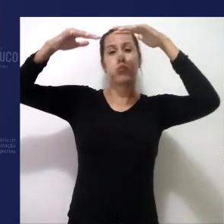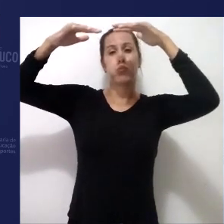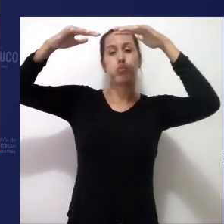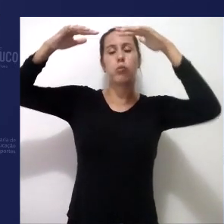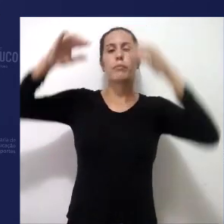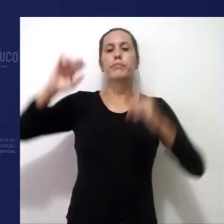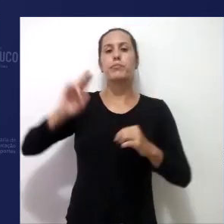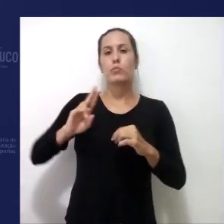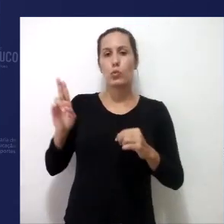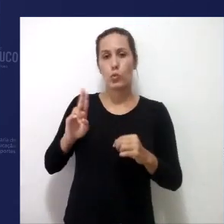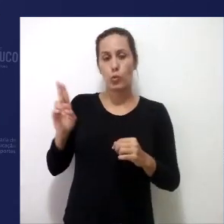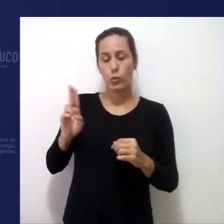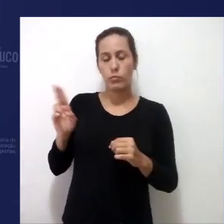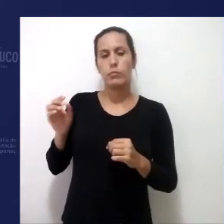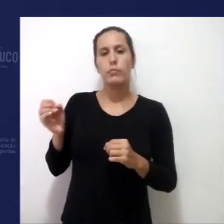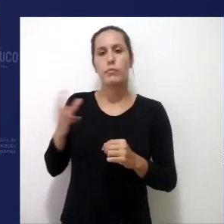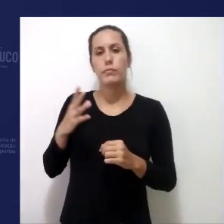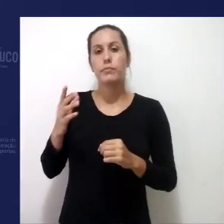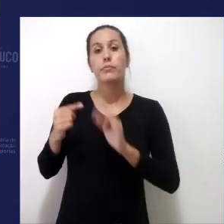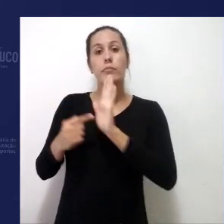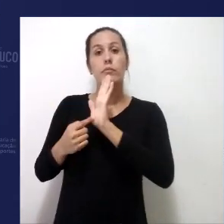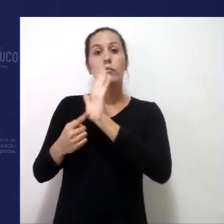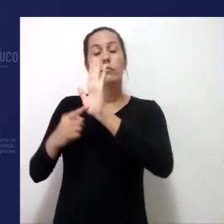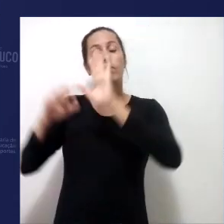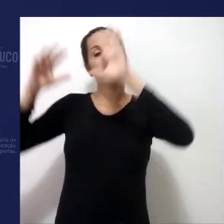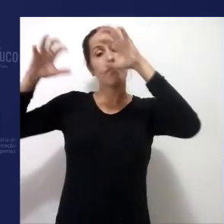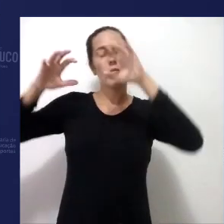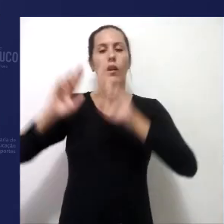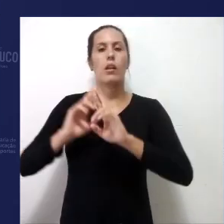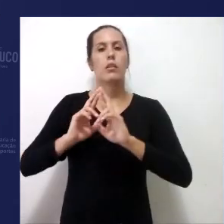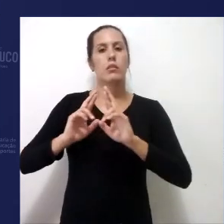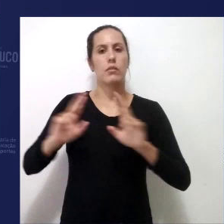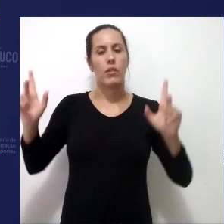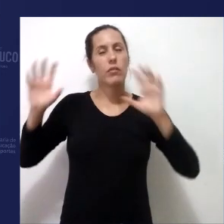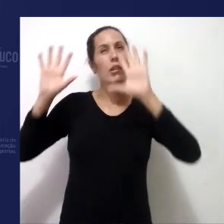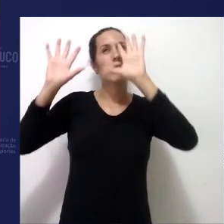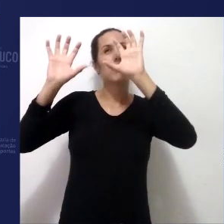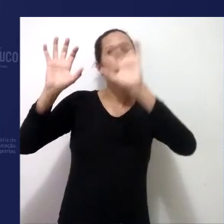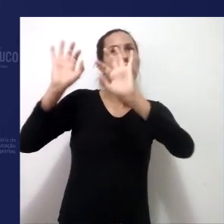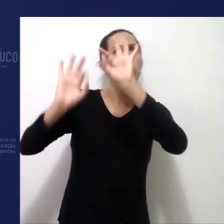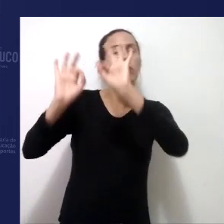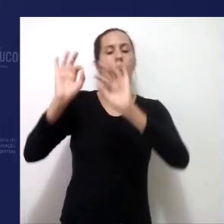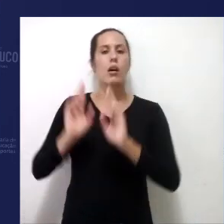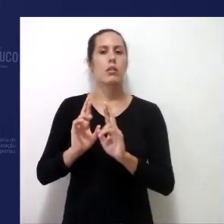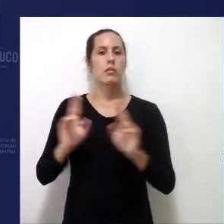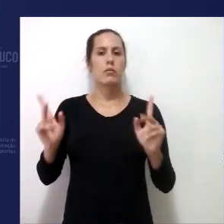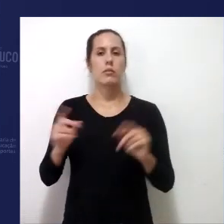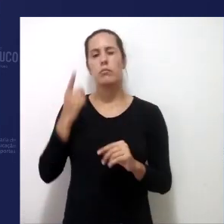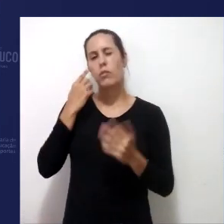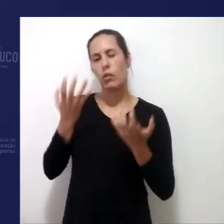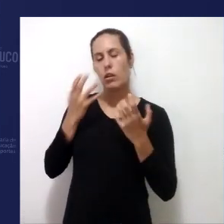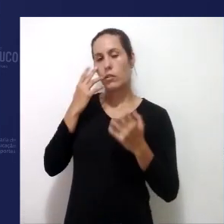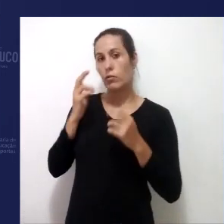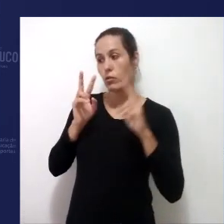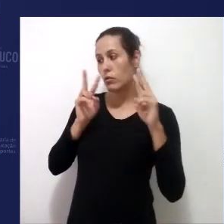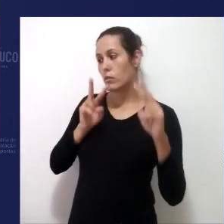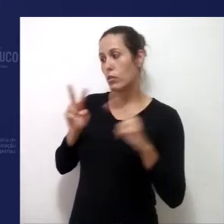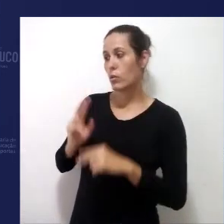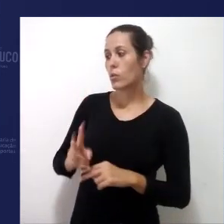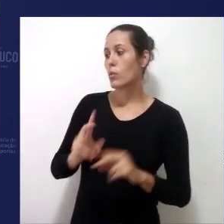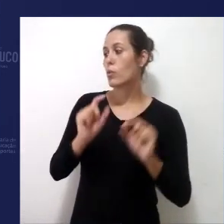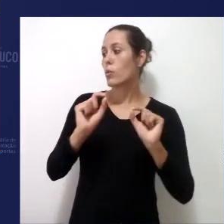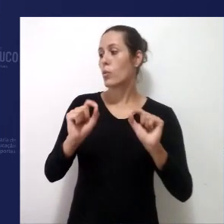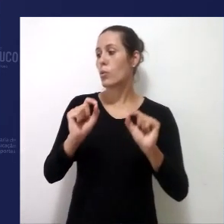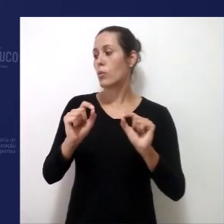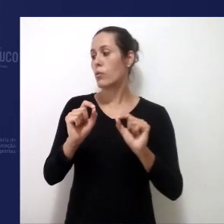vai recebendo um novo nome e ela vai se apresentando de forma diferente. Então, eu gostaria que vocês continuassem aí na